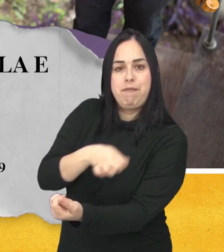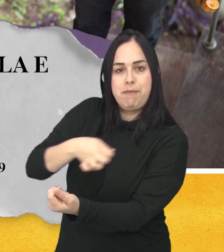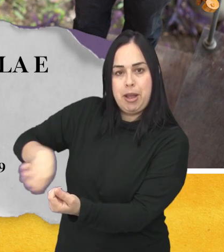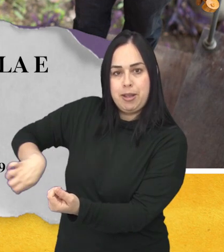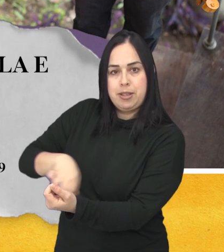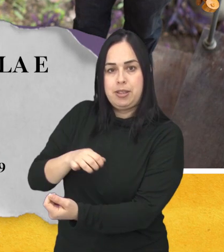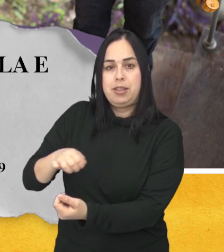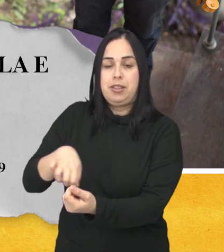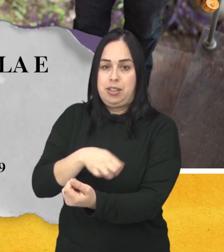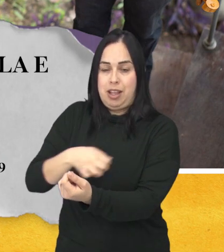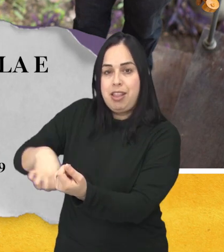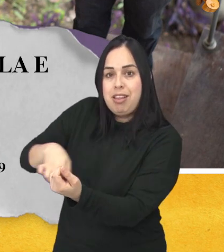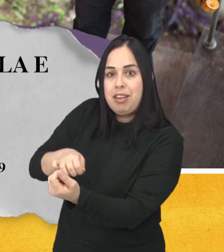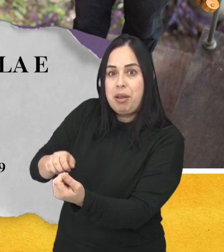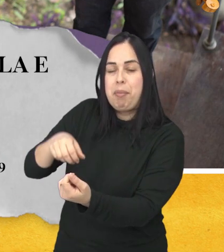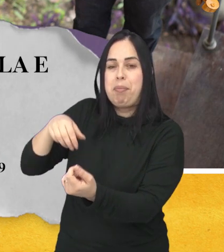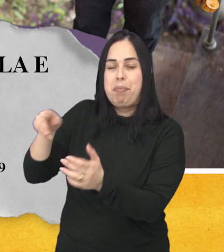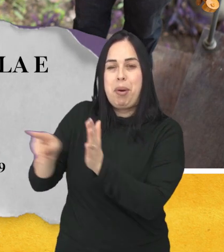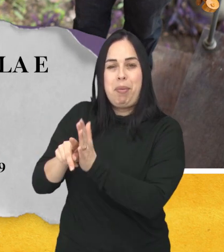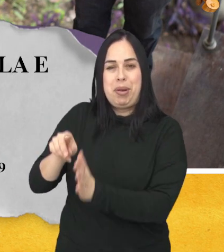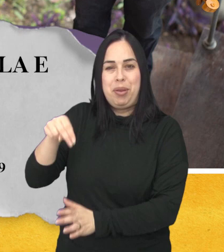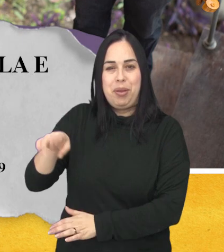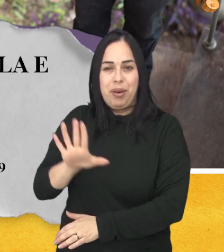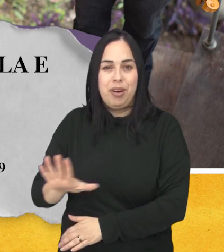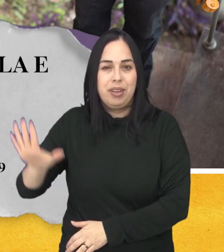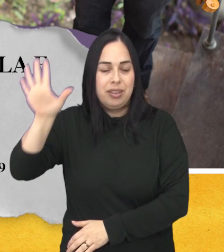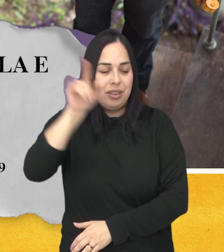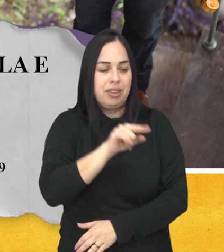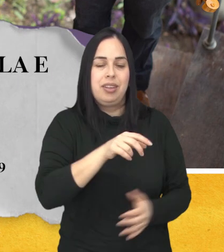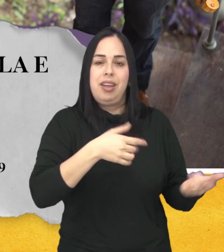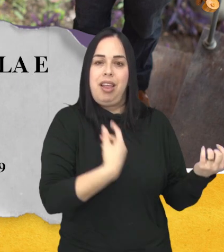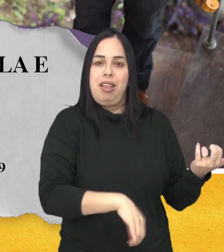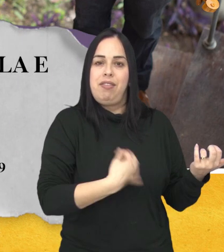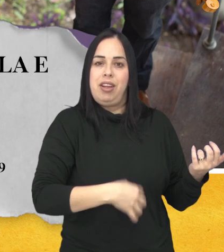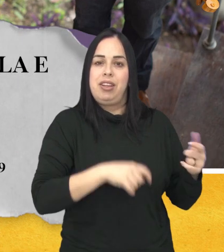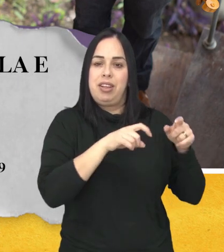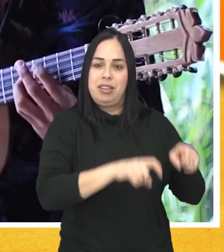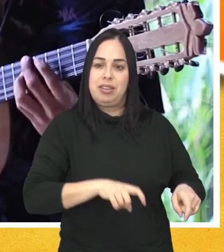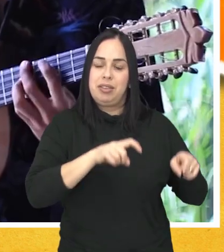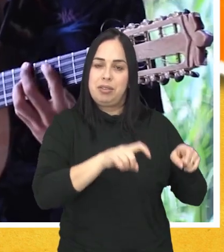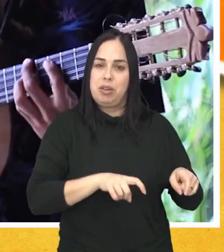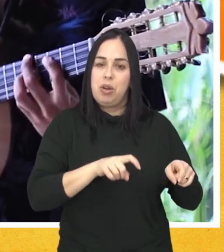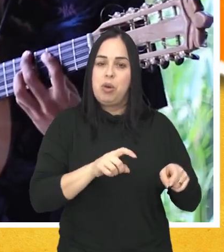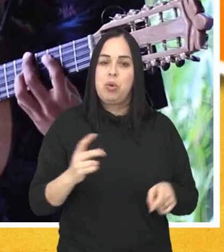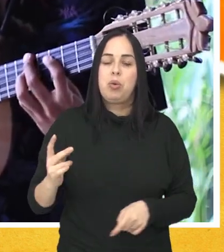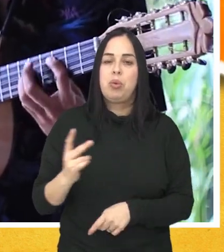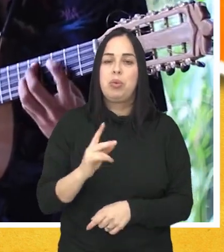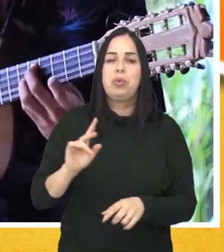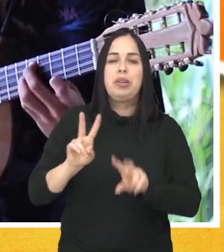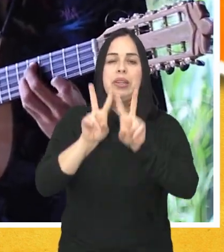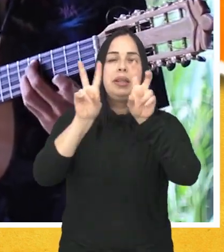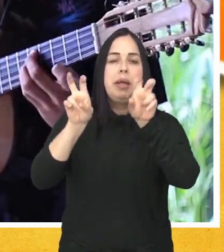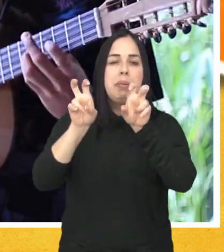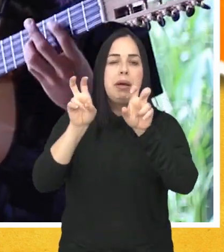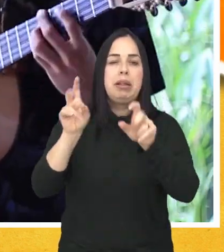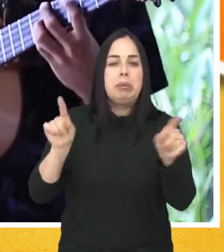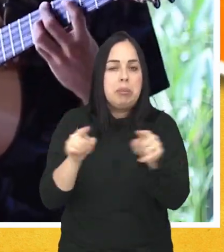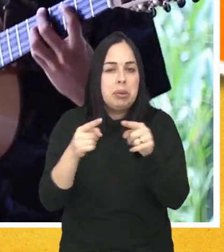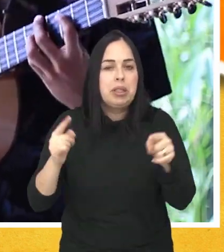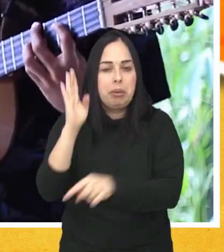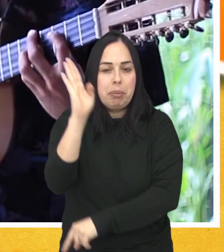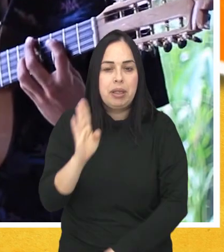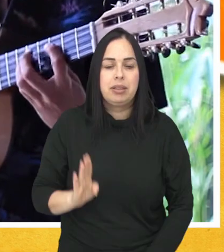os músicos unem a rabeca nordestina à viola caipira em interpretações para temas do repertório popular